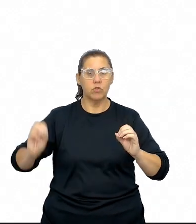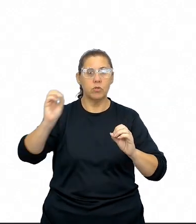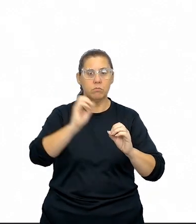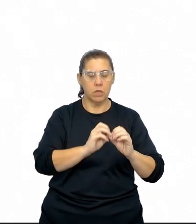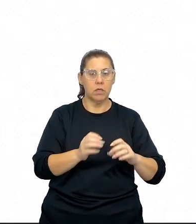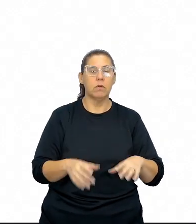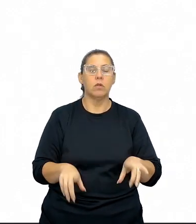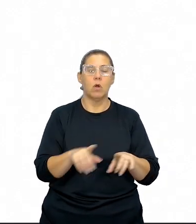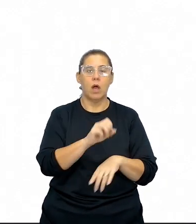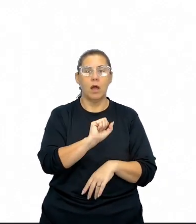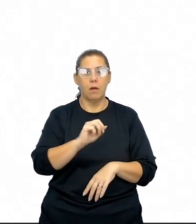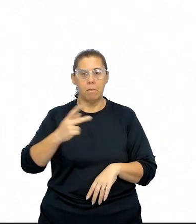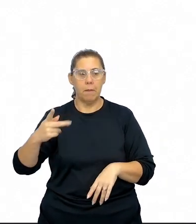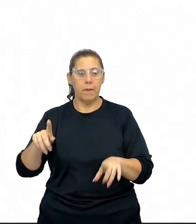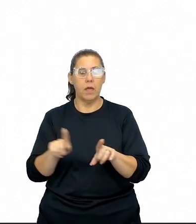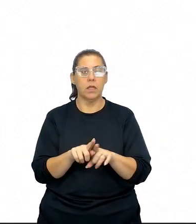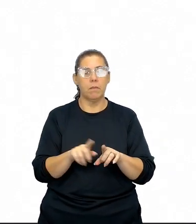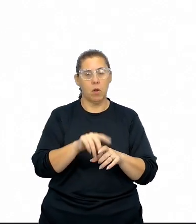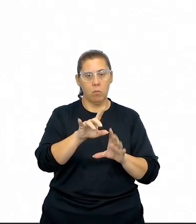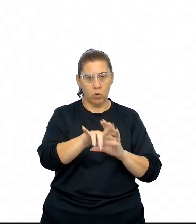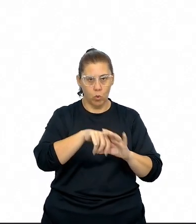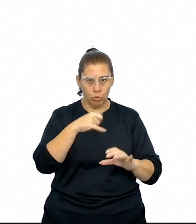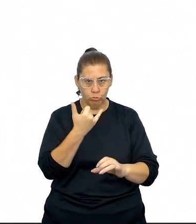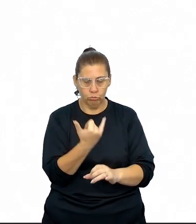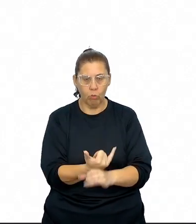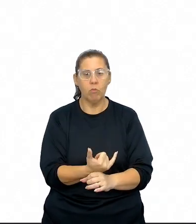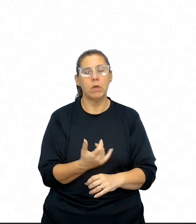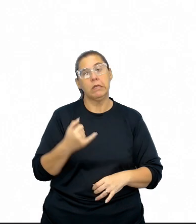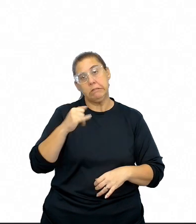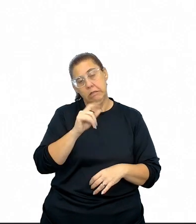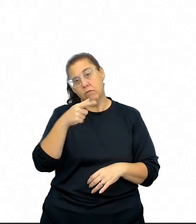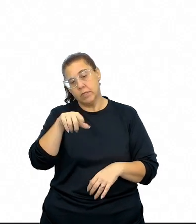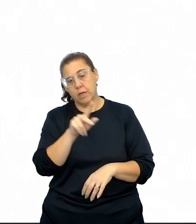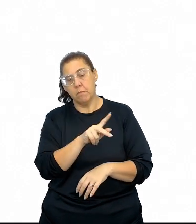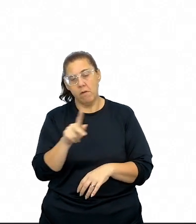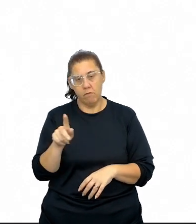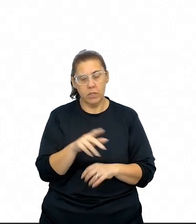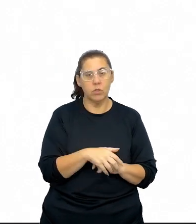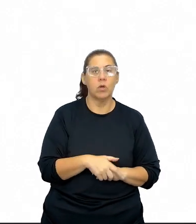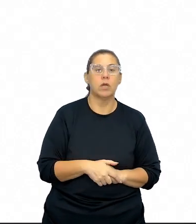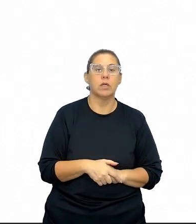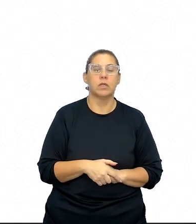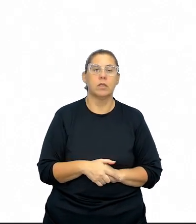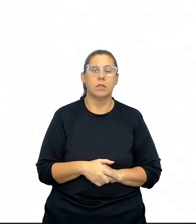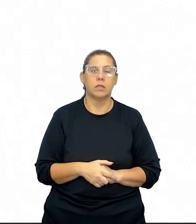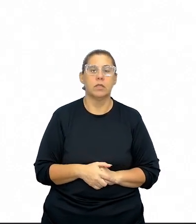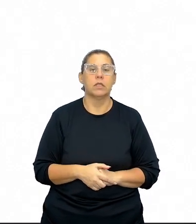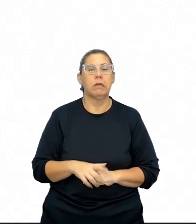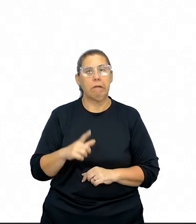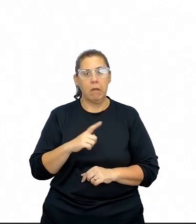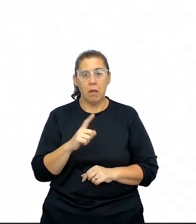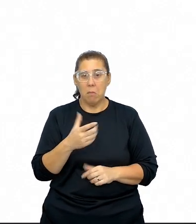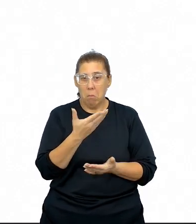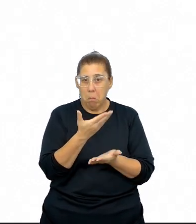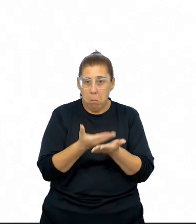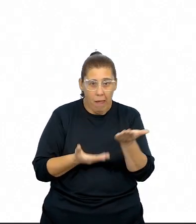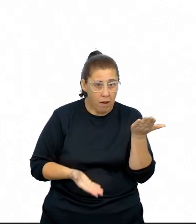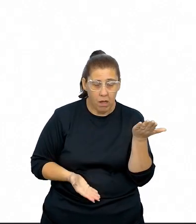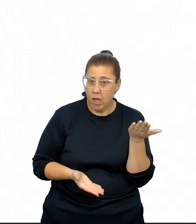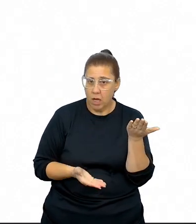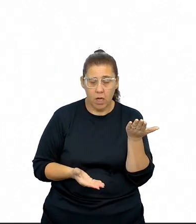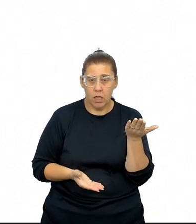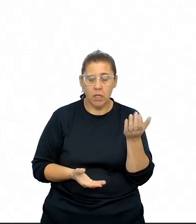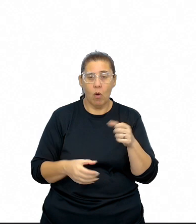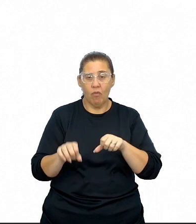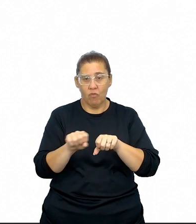no aplicativo quanto no canal do YouTube. Então, caso você, professor, você, professora, tenha perdido algumas das